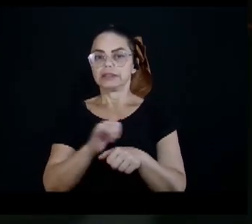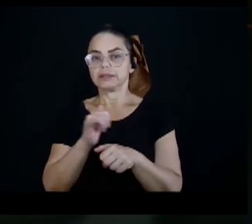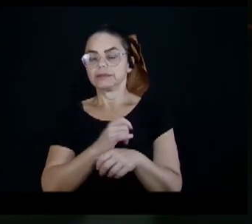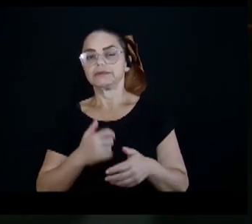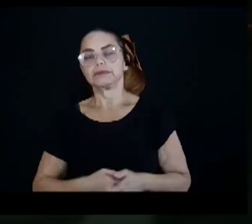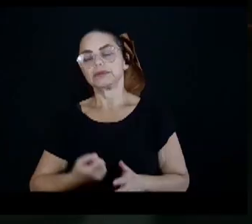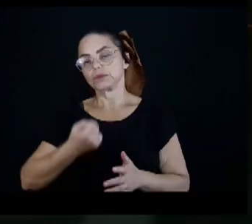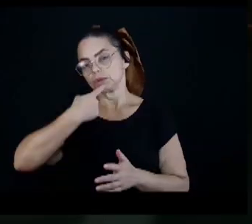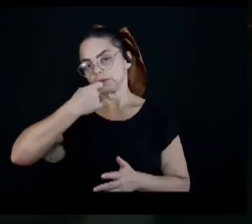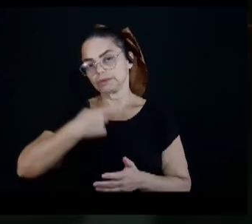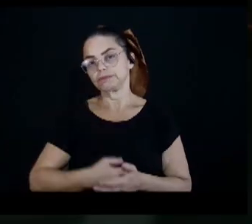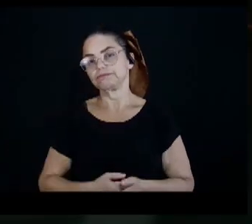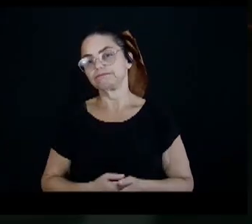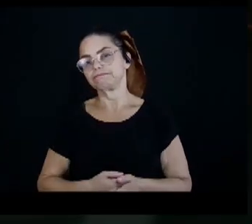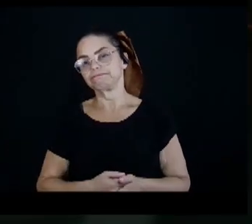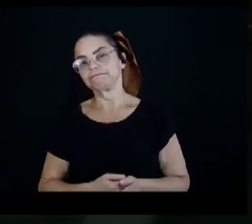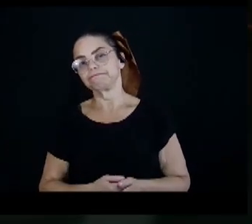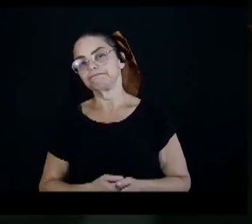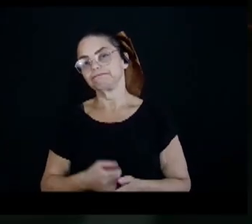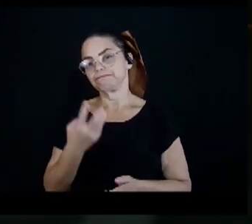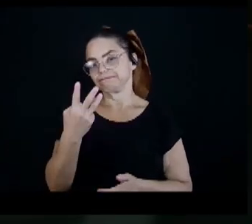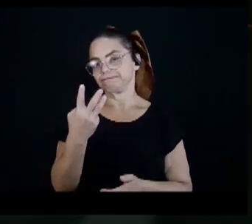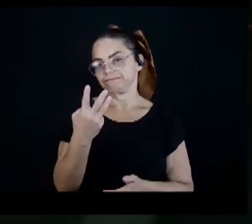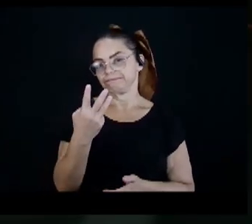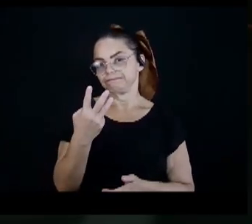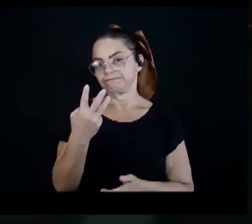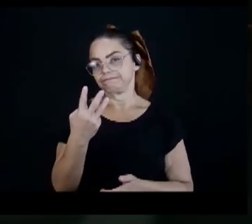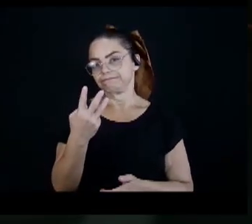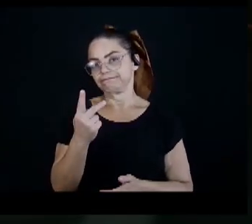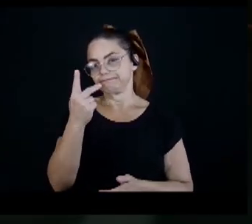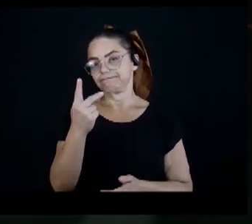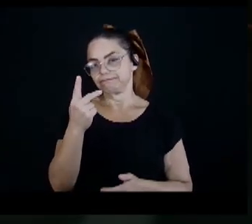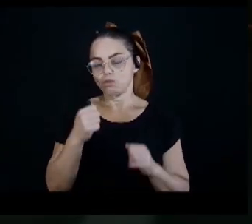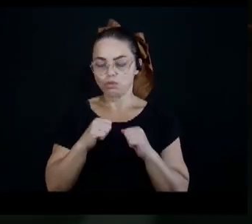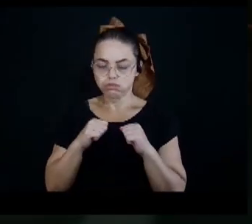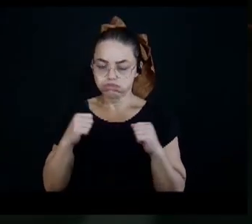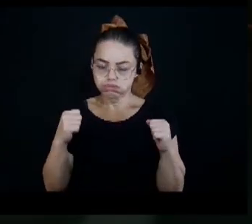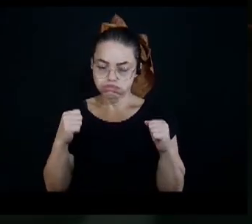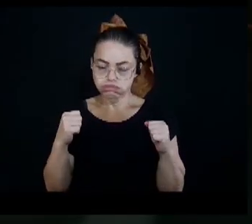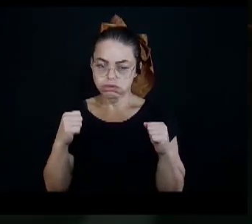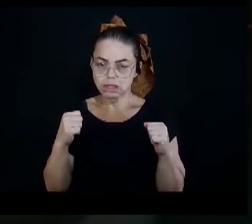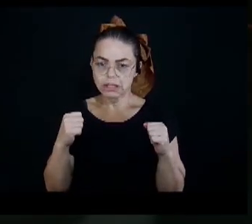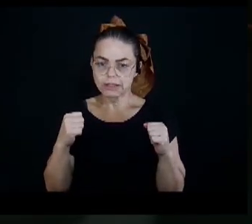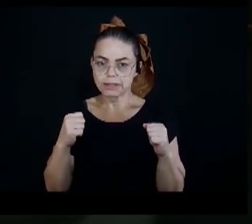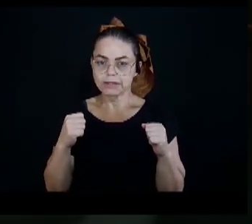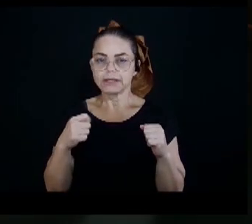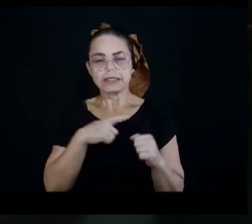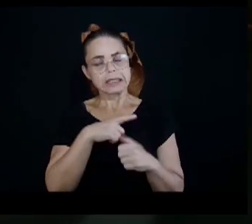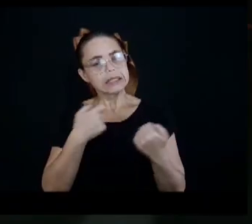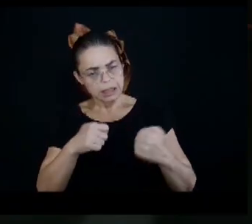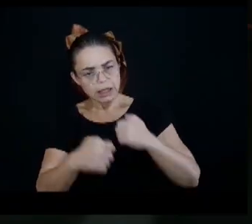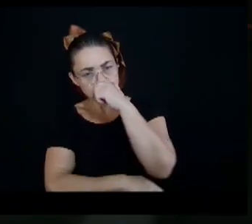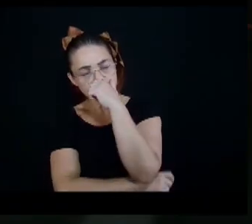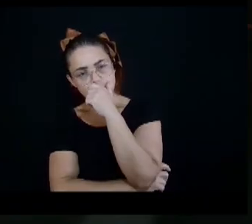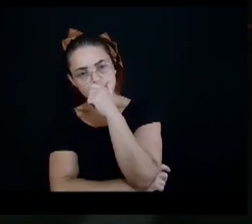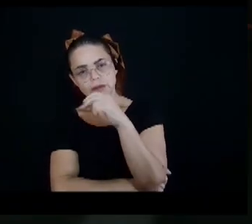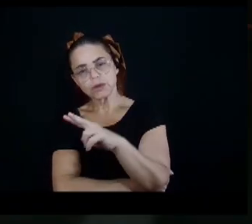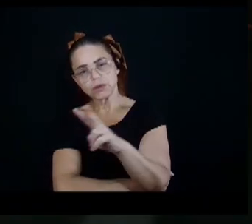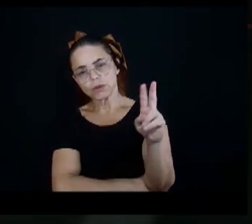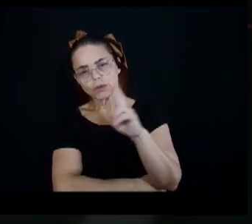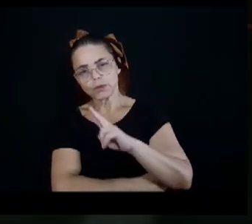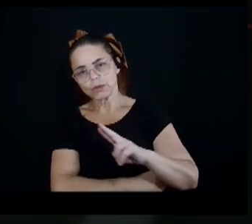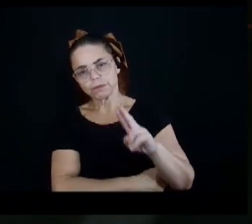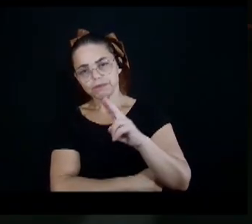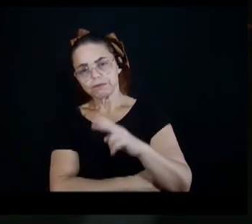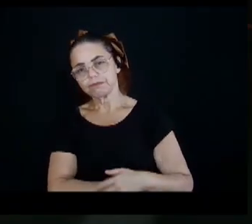está 3 quilinhos acima, né? Será que tem mesmo a necessidade? Fica aí